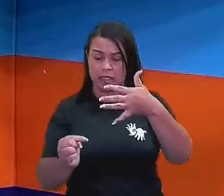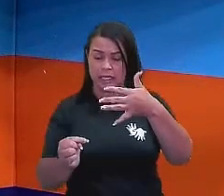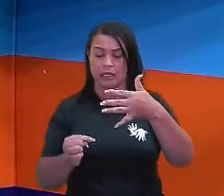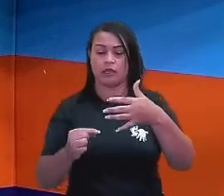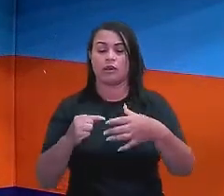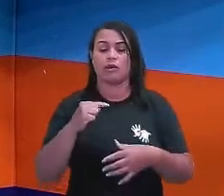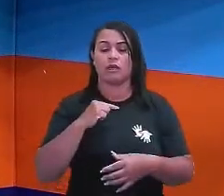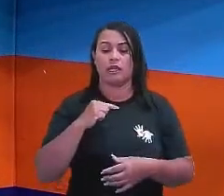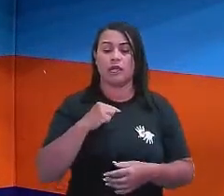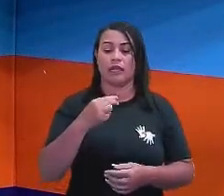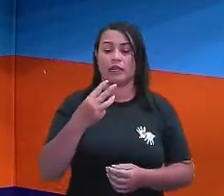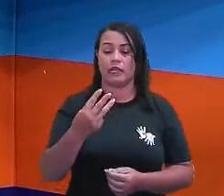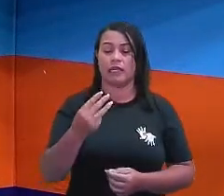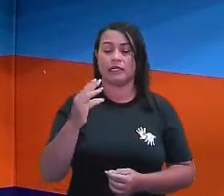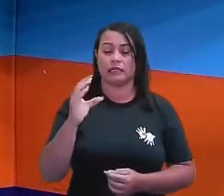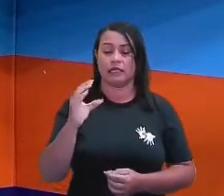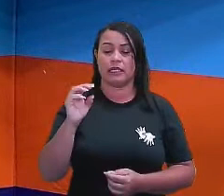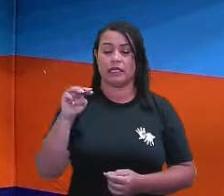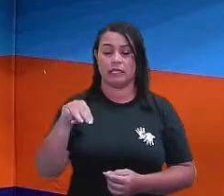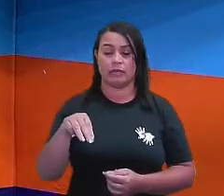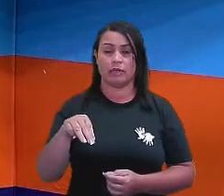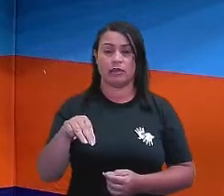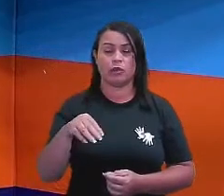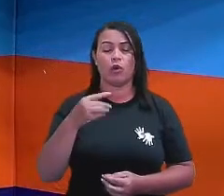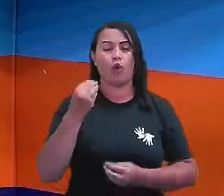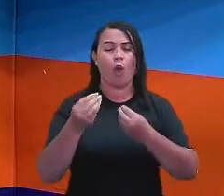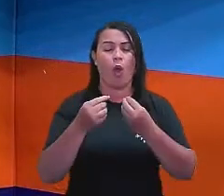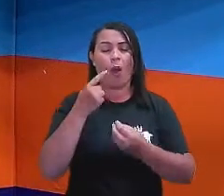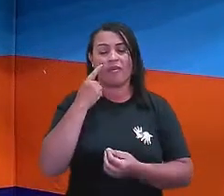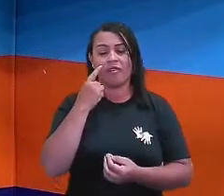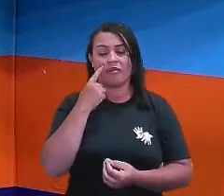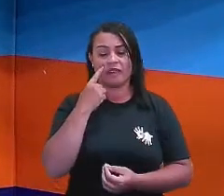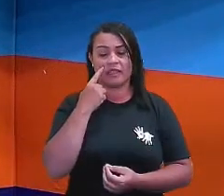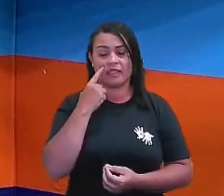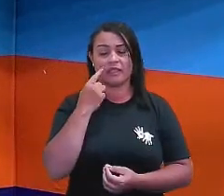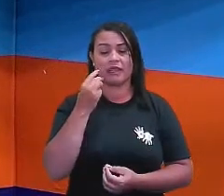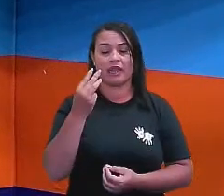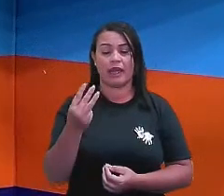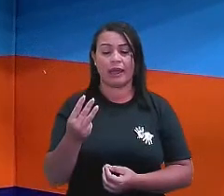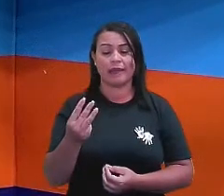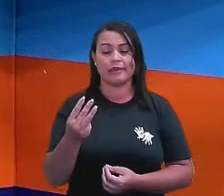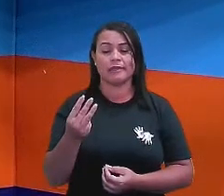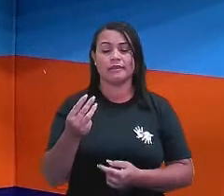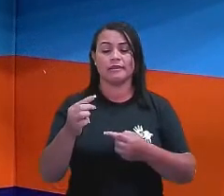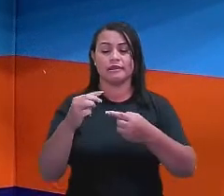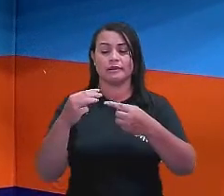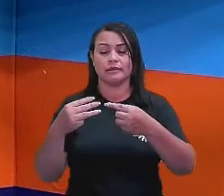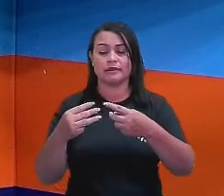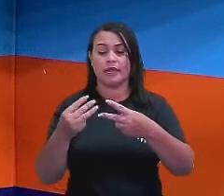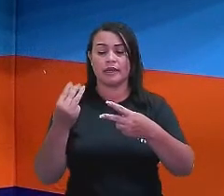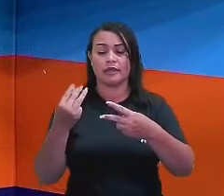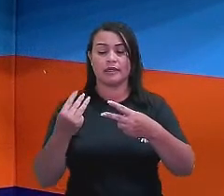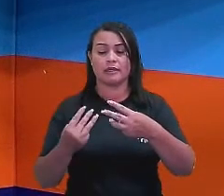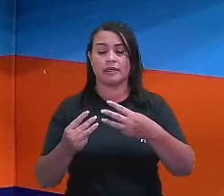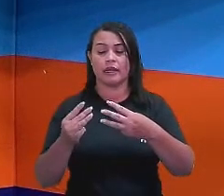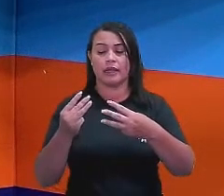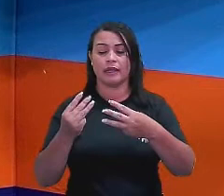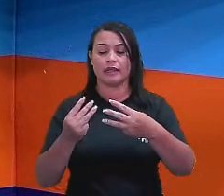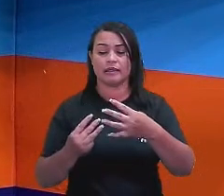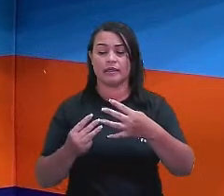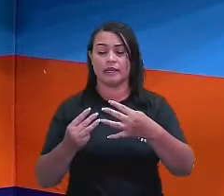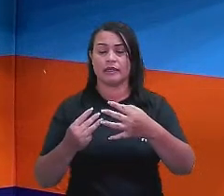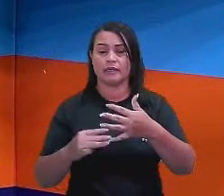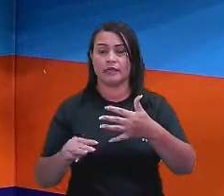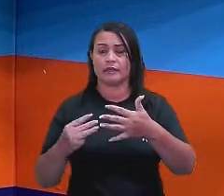lado dele mede 3 centímetros, então eu posso dizer que aqui também mede 3 centímetros, esse outro 3 centímetros e